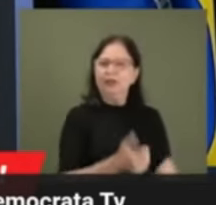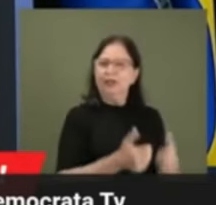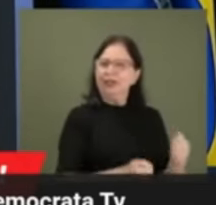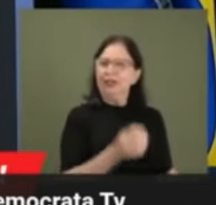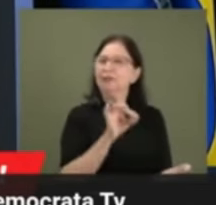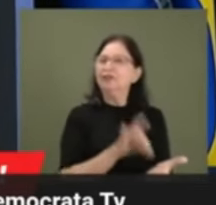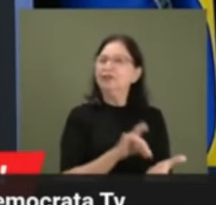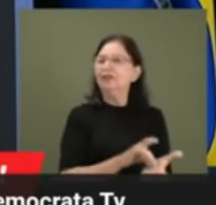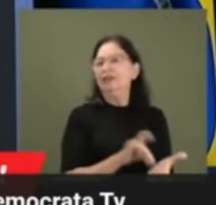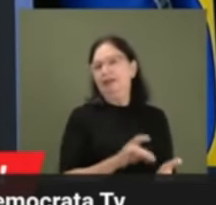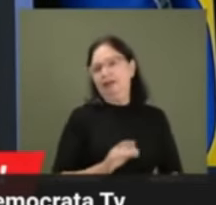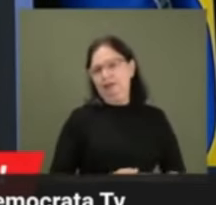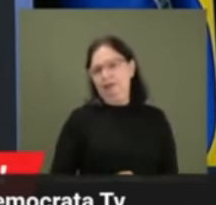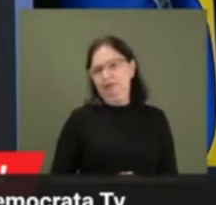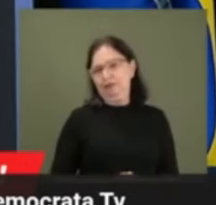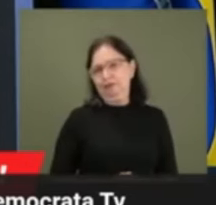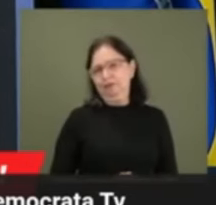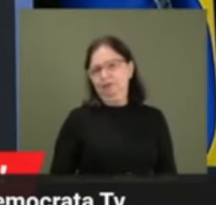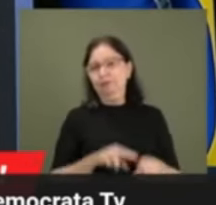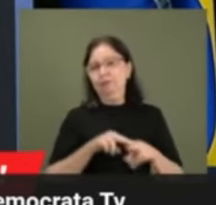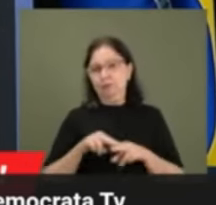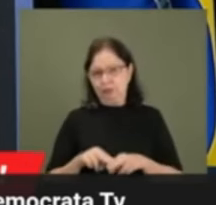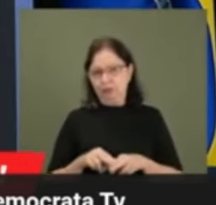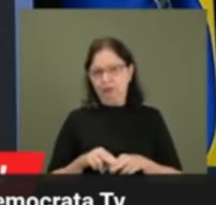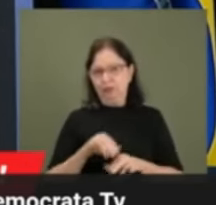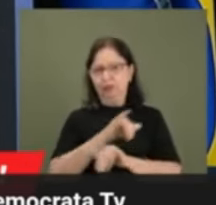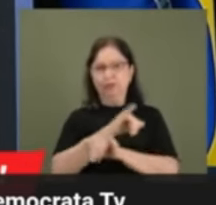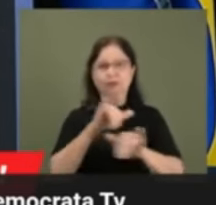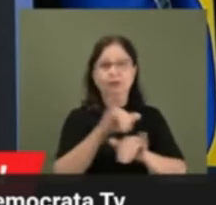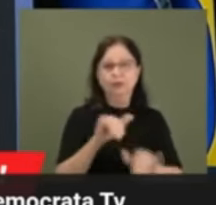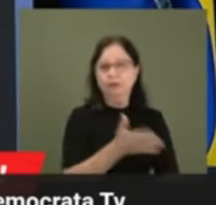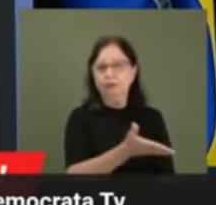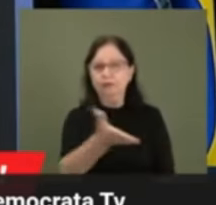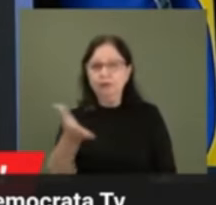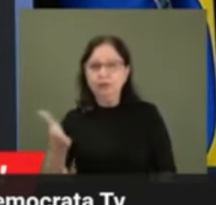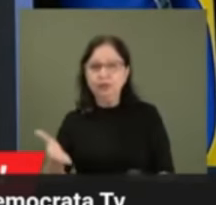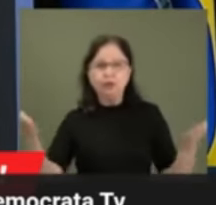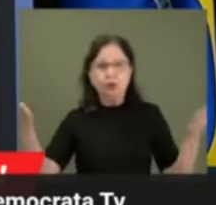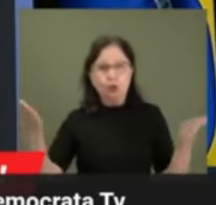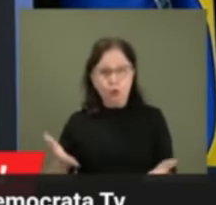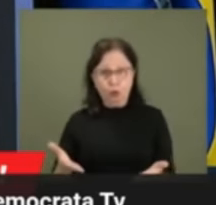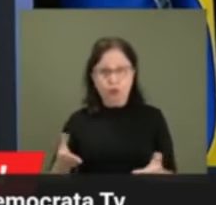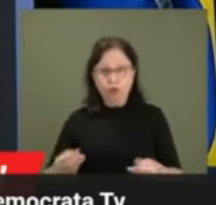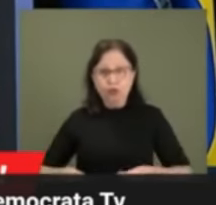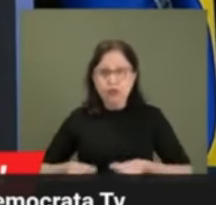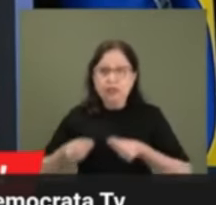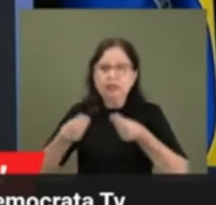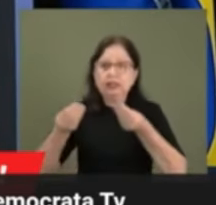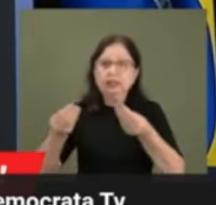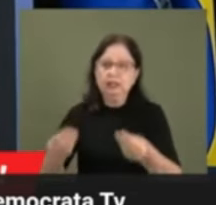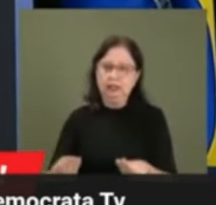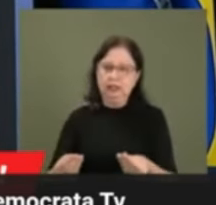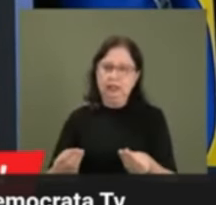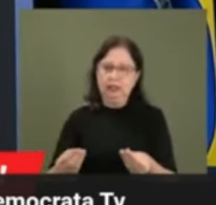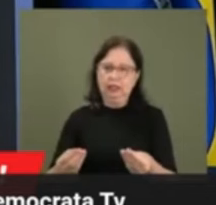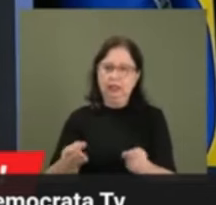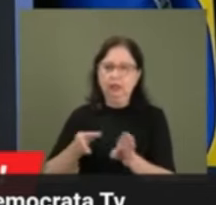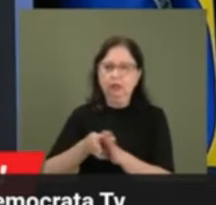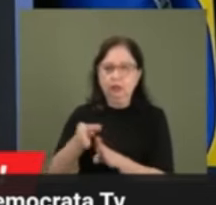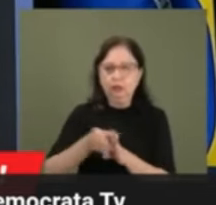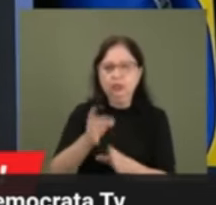senadores most excelências que nós estamos entregando no dia de hoje um conjunto de recomendações